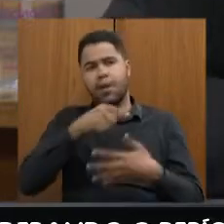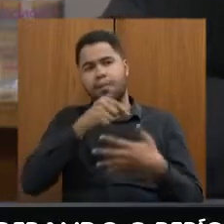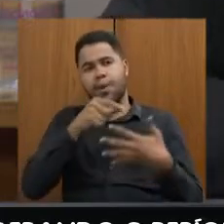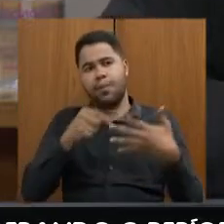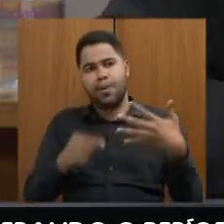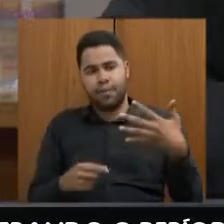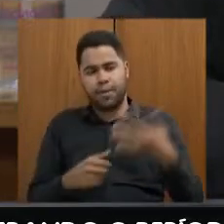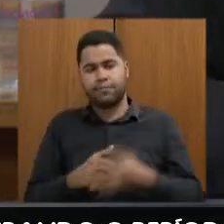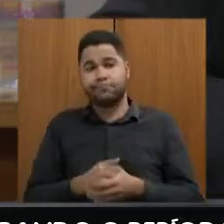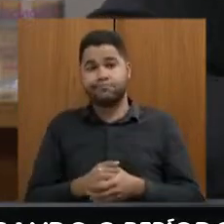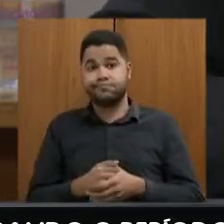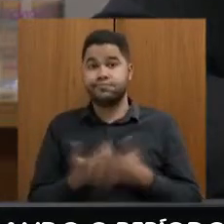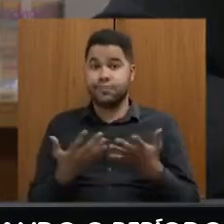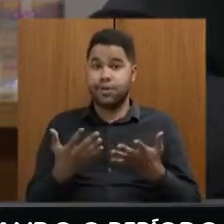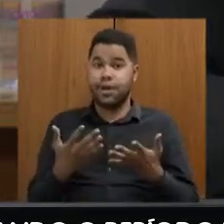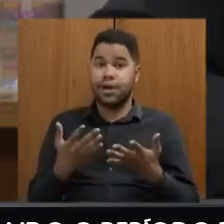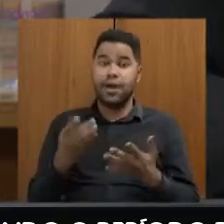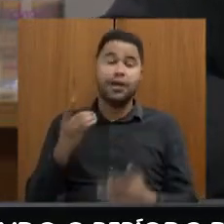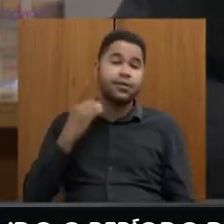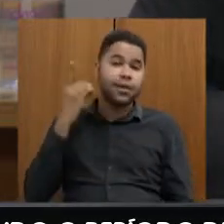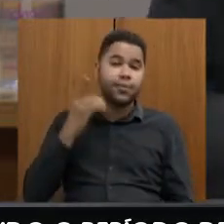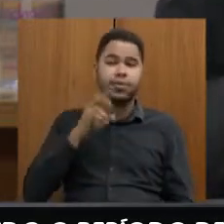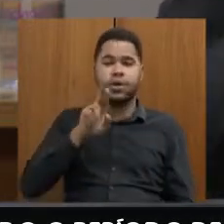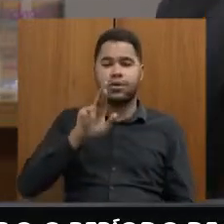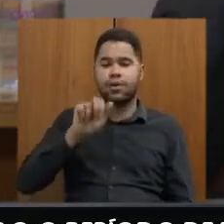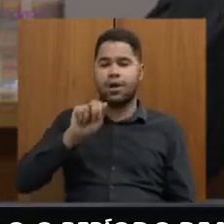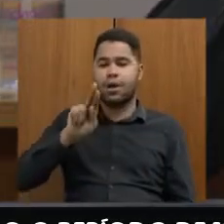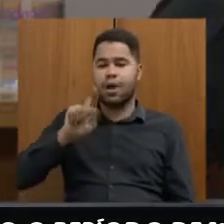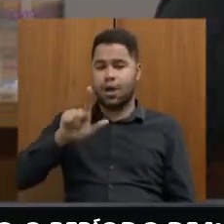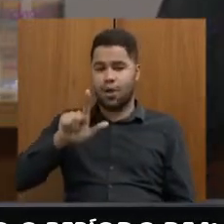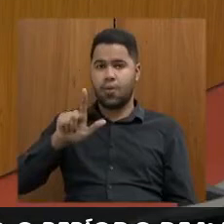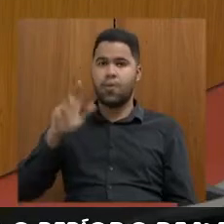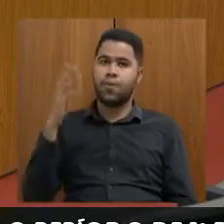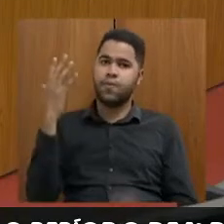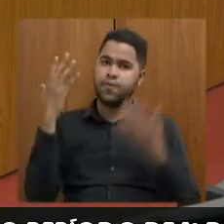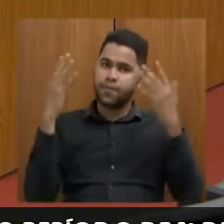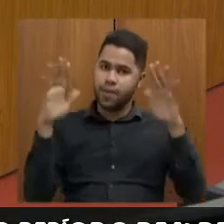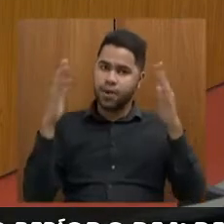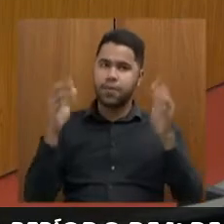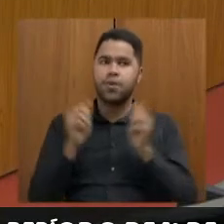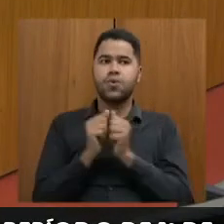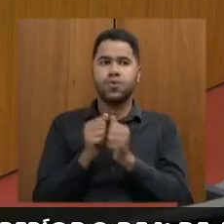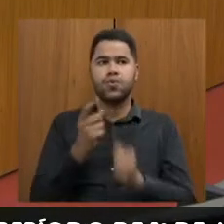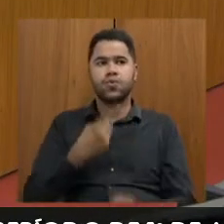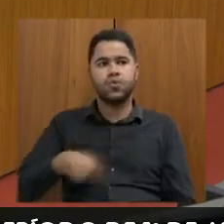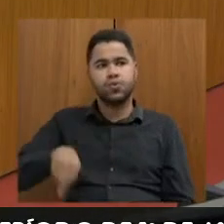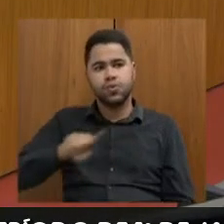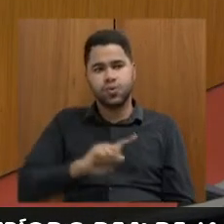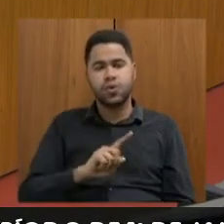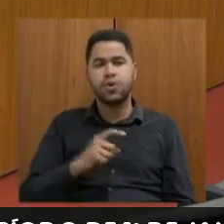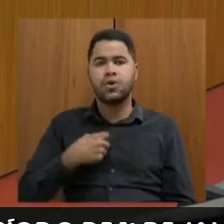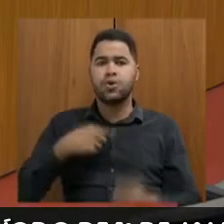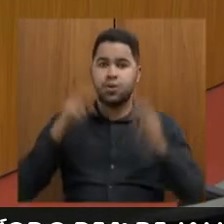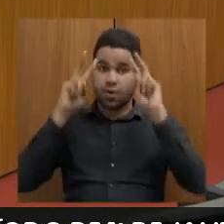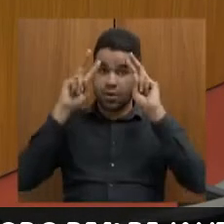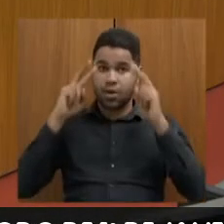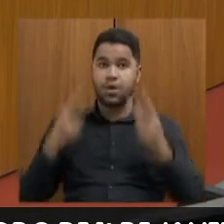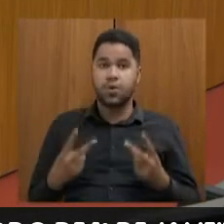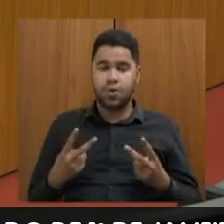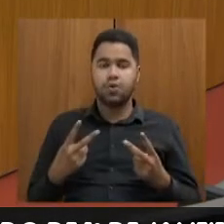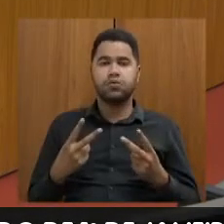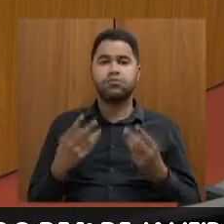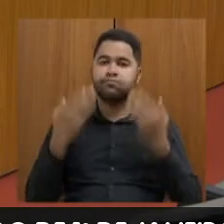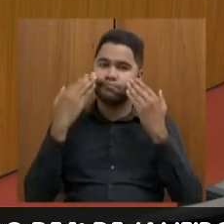sonhada obra então Deputado Raul Parabéns Conte conosco e eu reconheço aqui